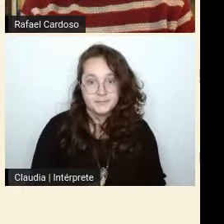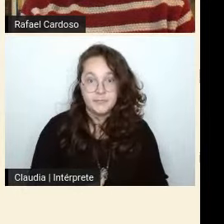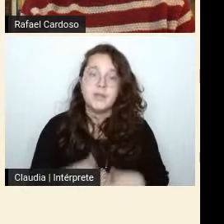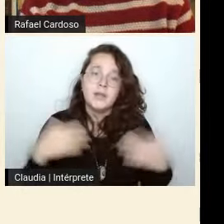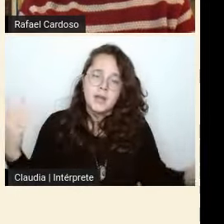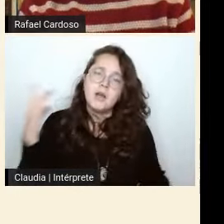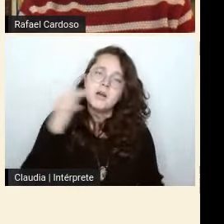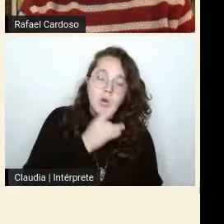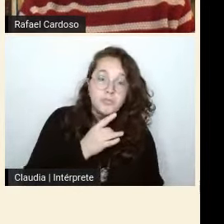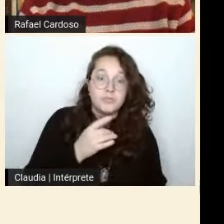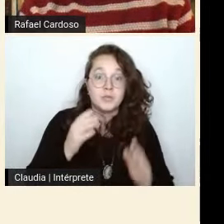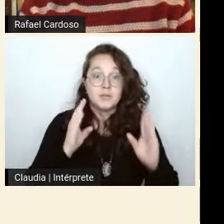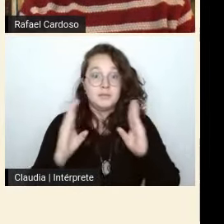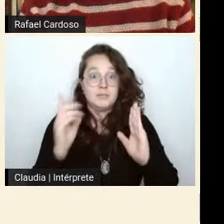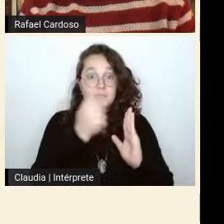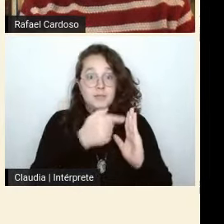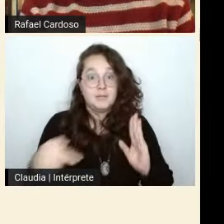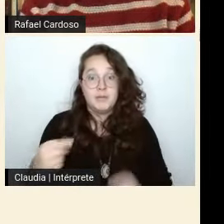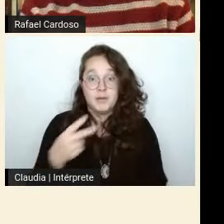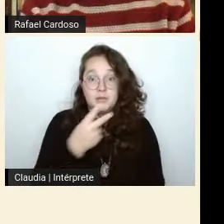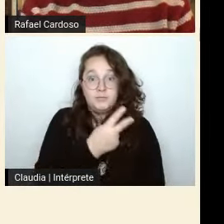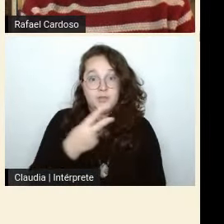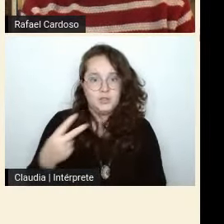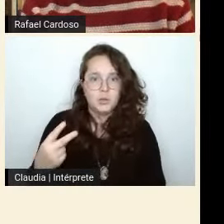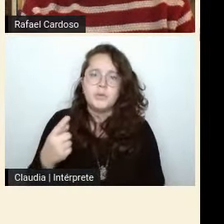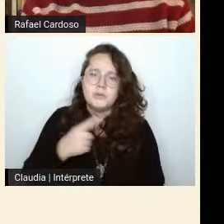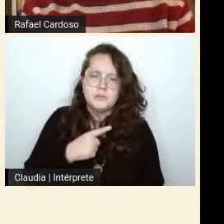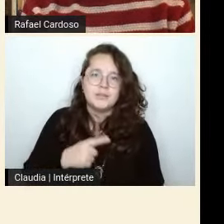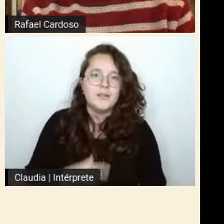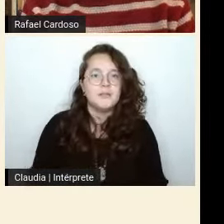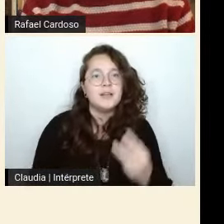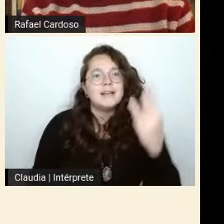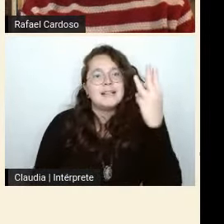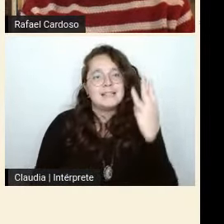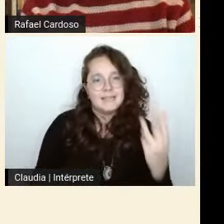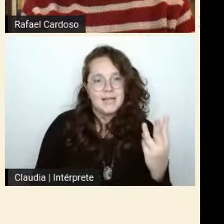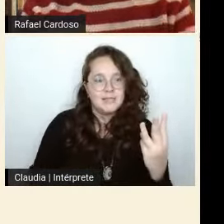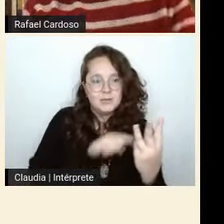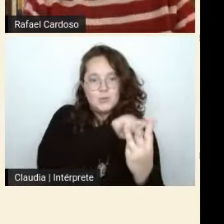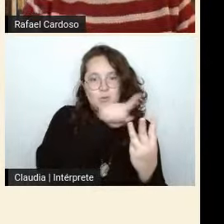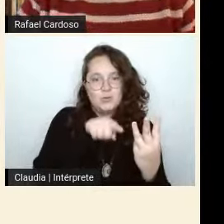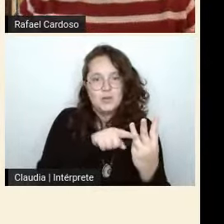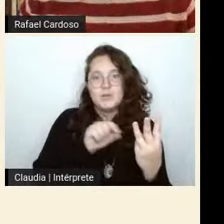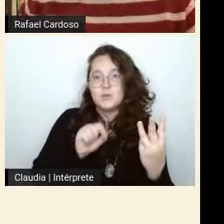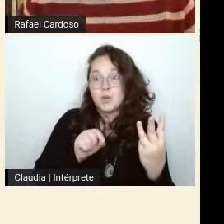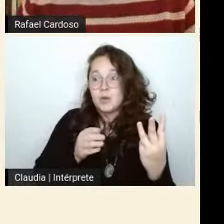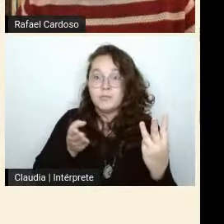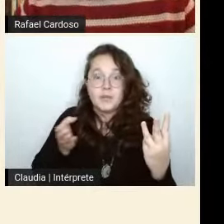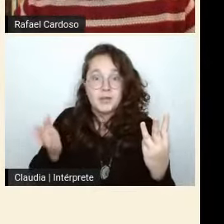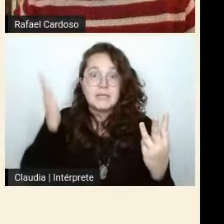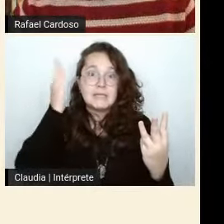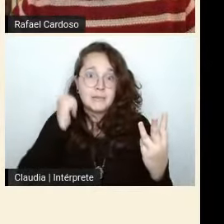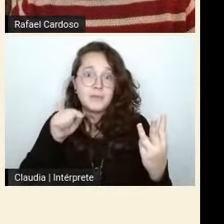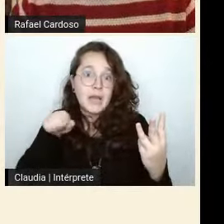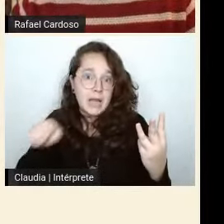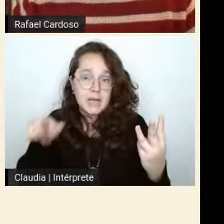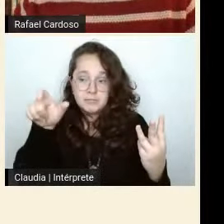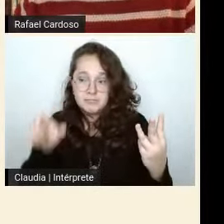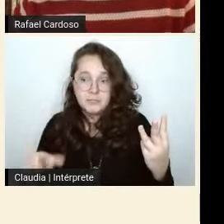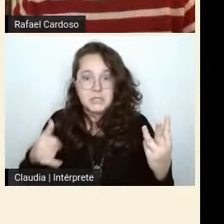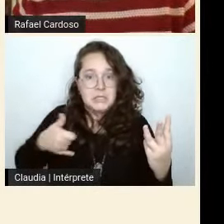explicações desse trio, já que Smith não possuía nem idade nem conhecimento prévio para sair dissertando sobre o assunto.